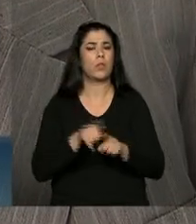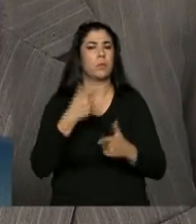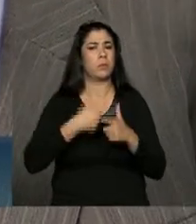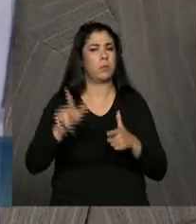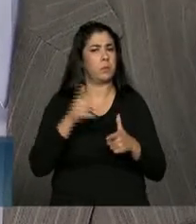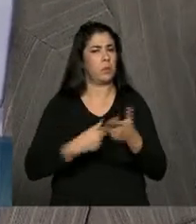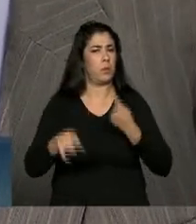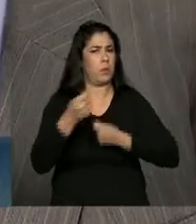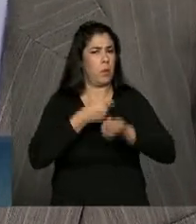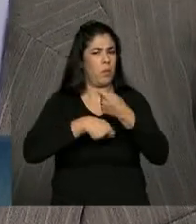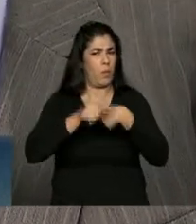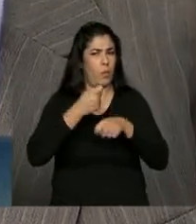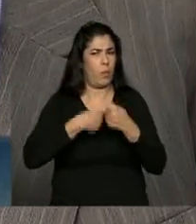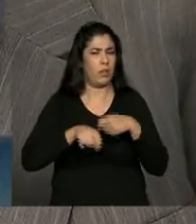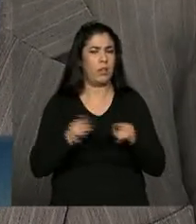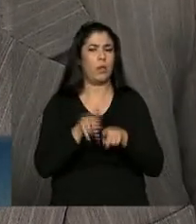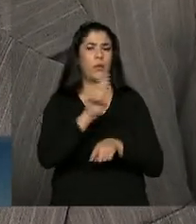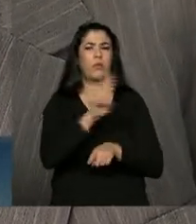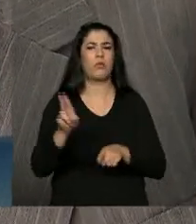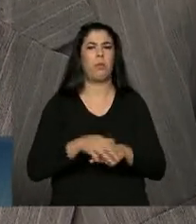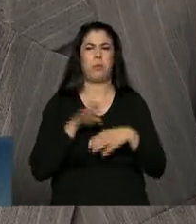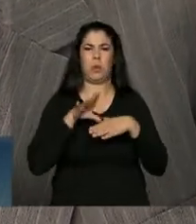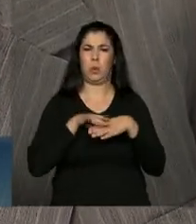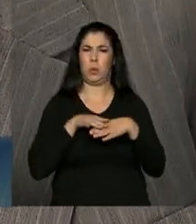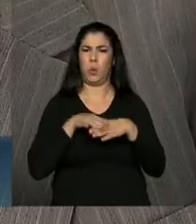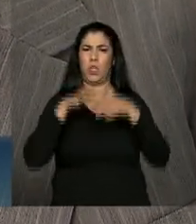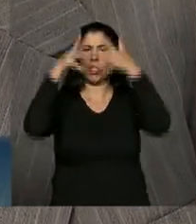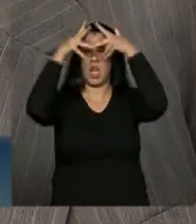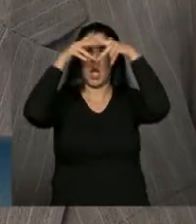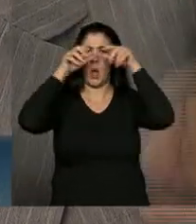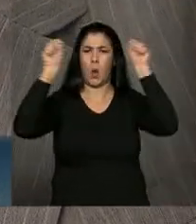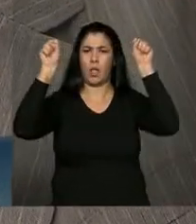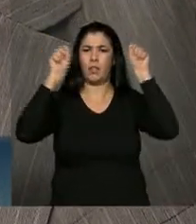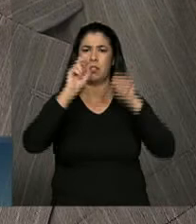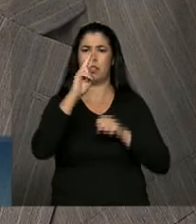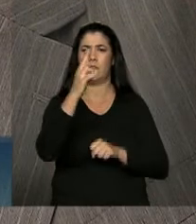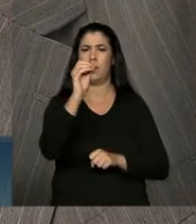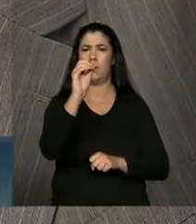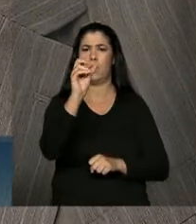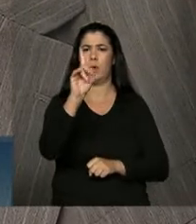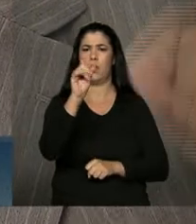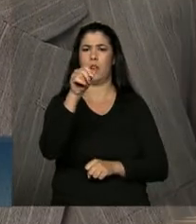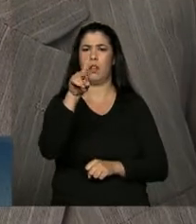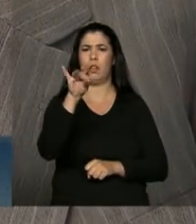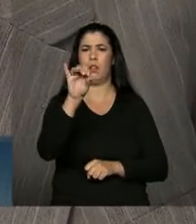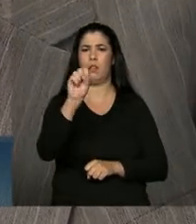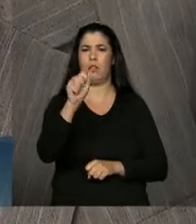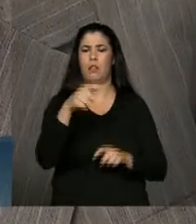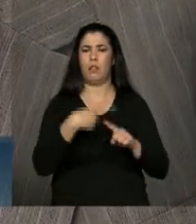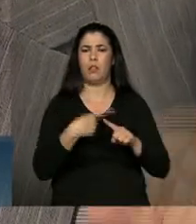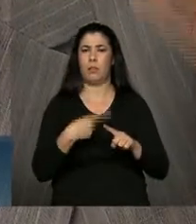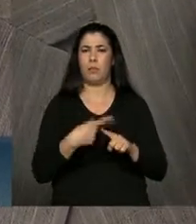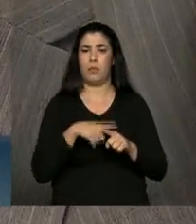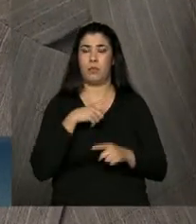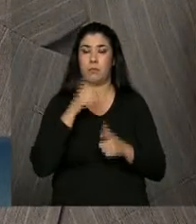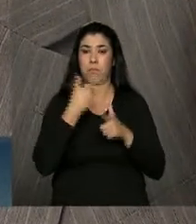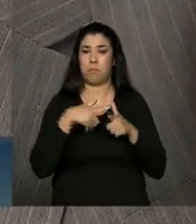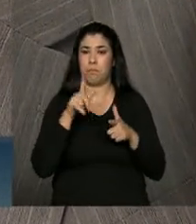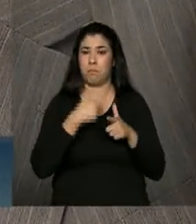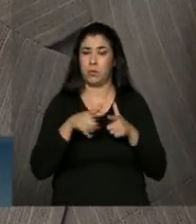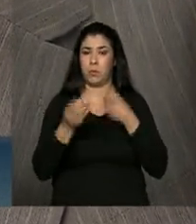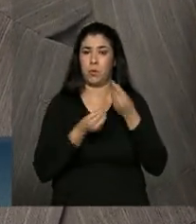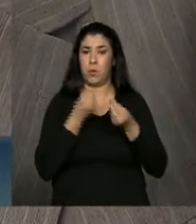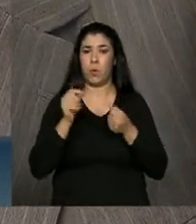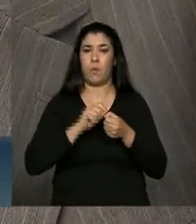Econômica chamada doença holandesa porque você acaba aumentando a liquidez a excessivamente